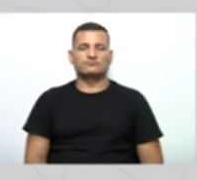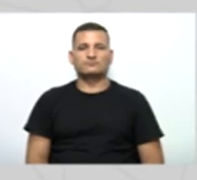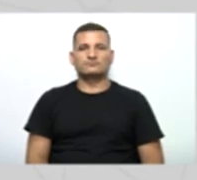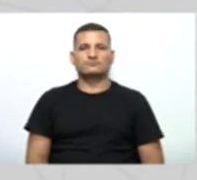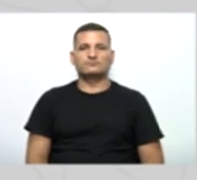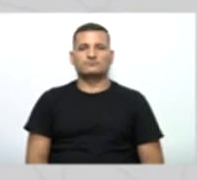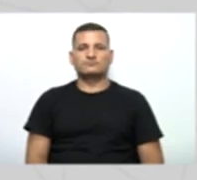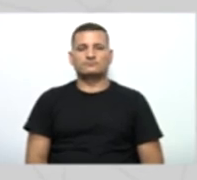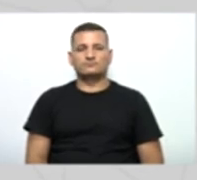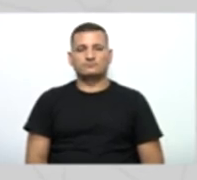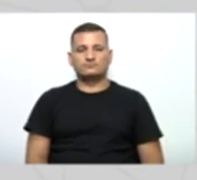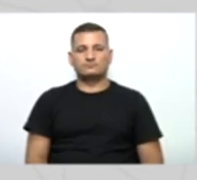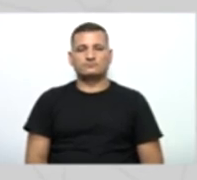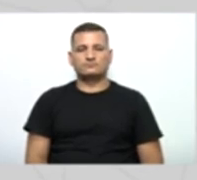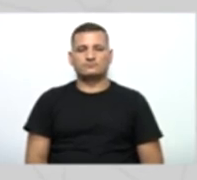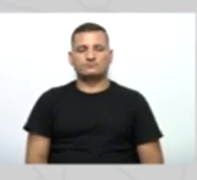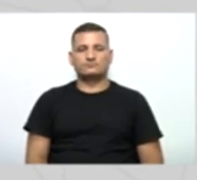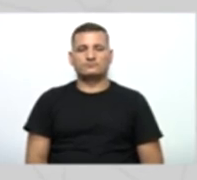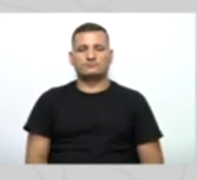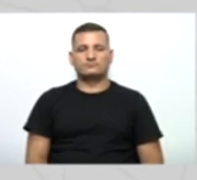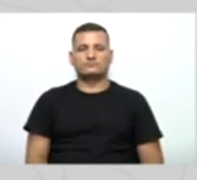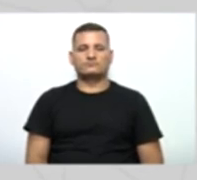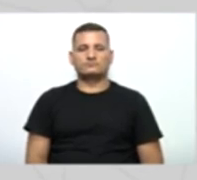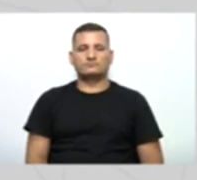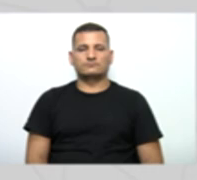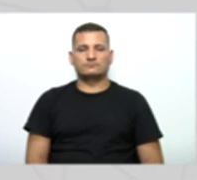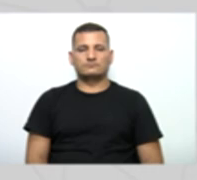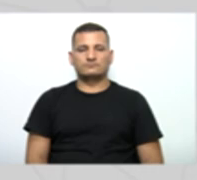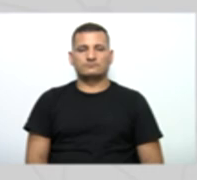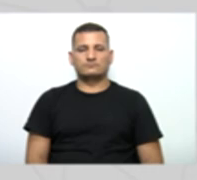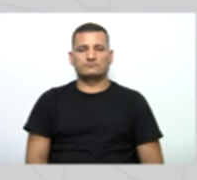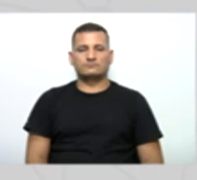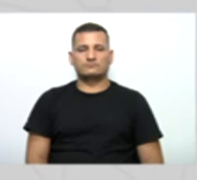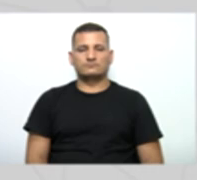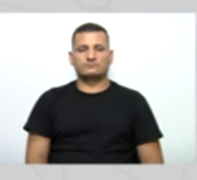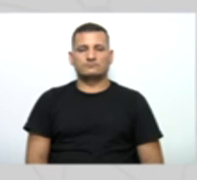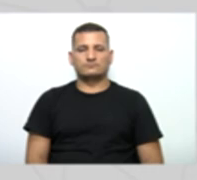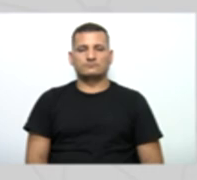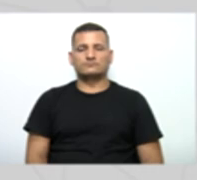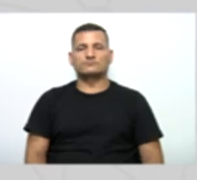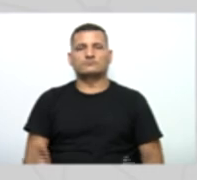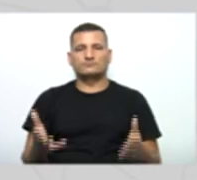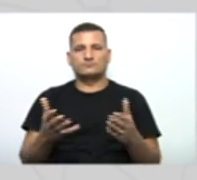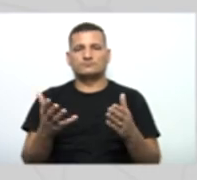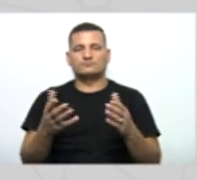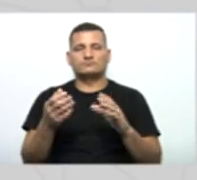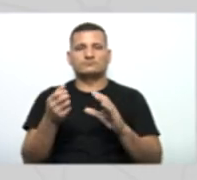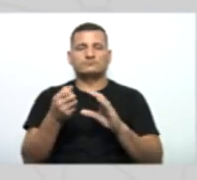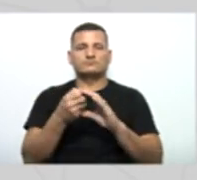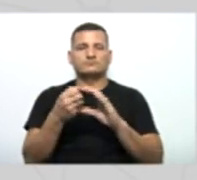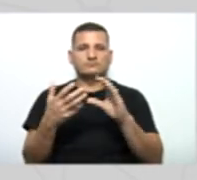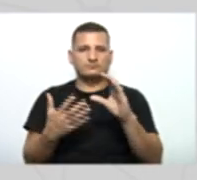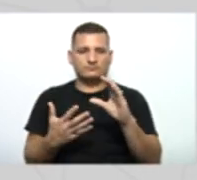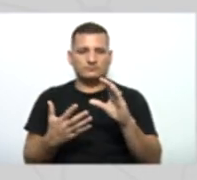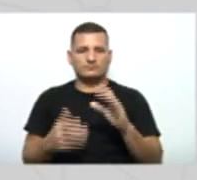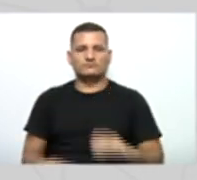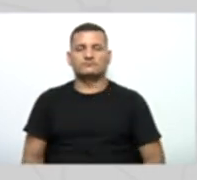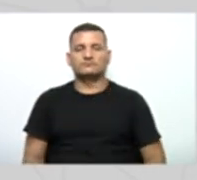Criei o método construtor? Criei o método construtor. Agora eu tenho que fazer o quê? Criar os meus atributos. Vamos criar